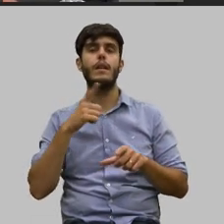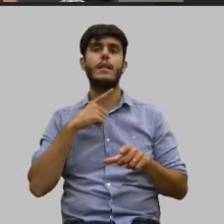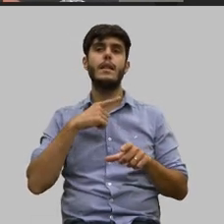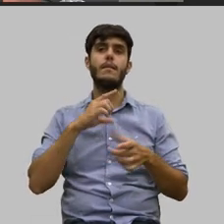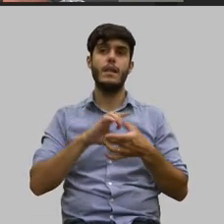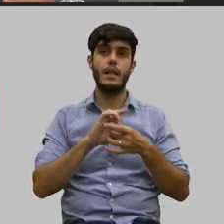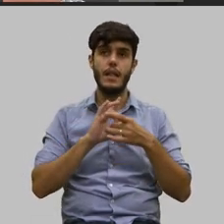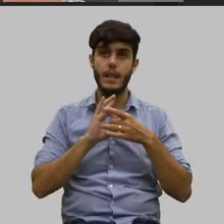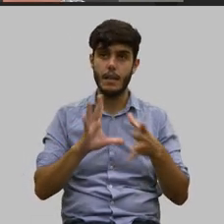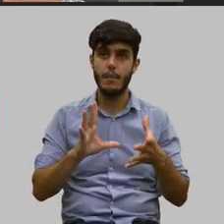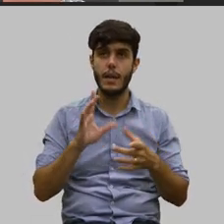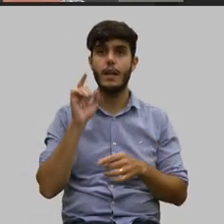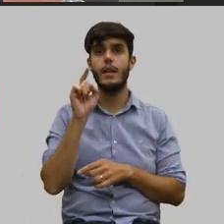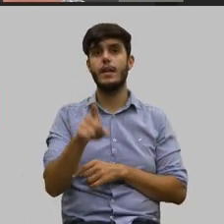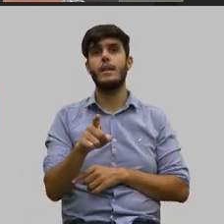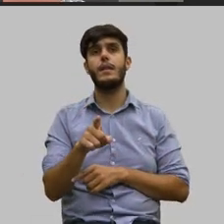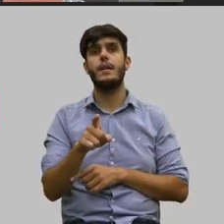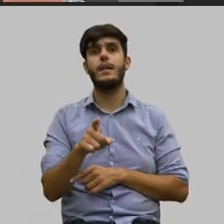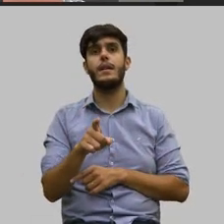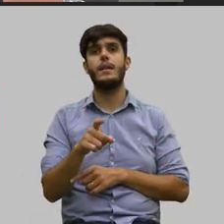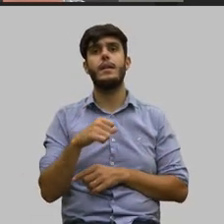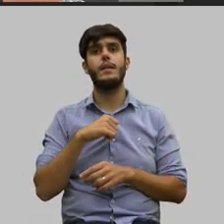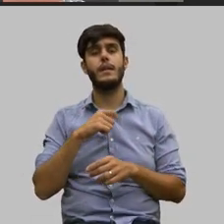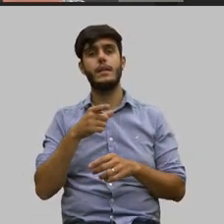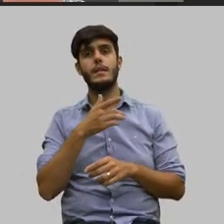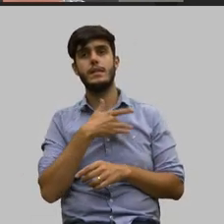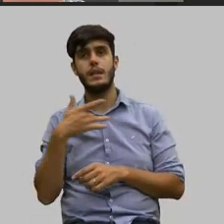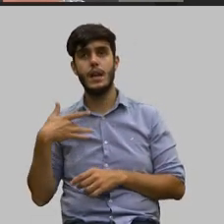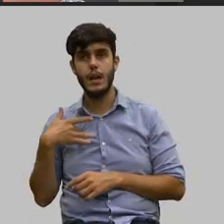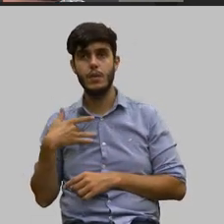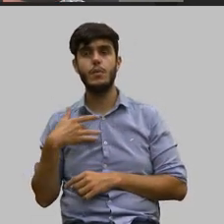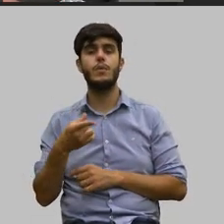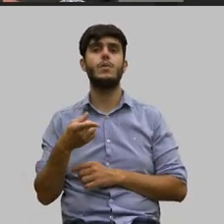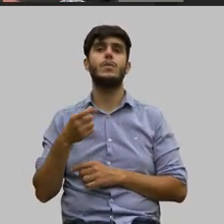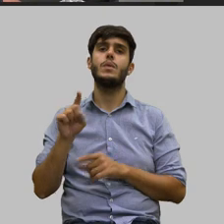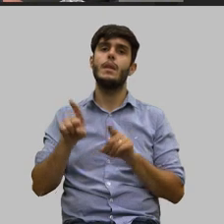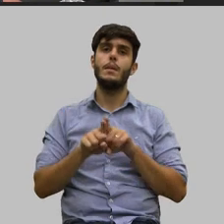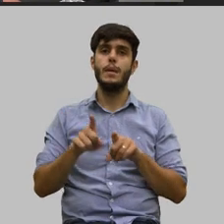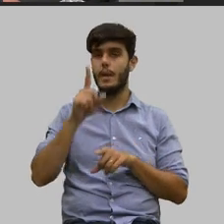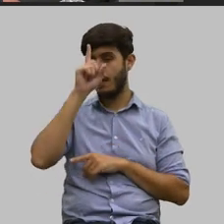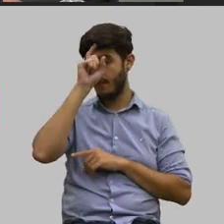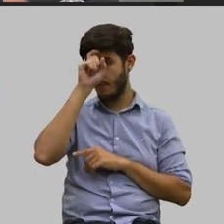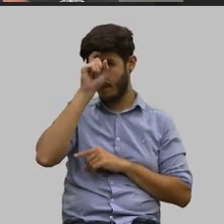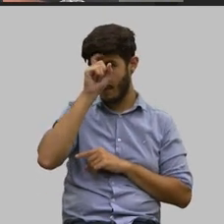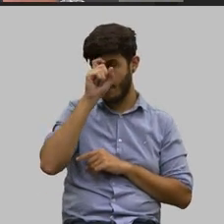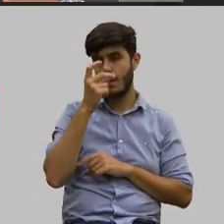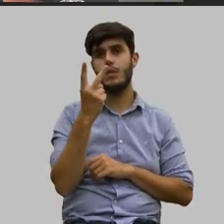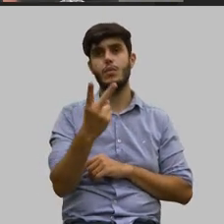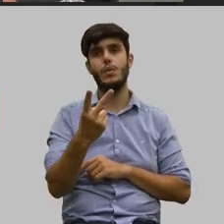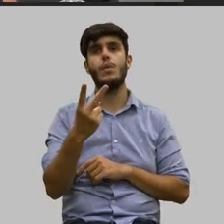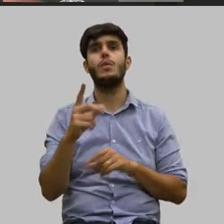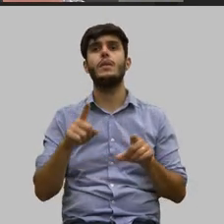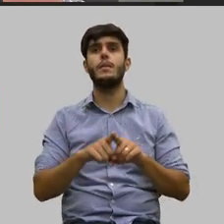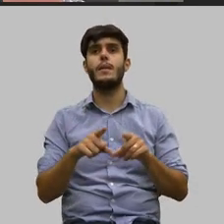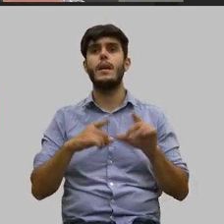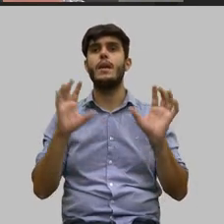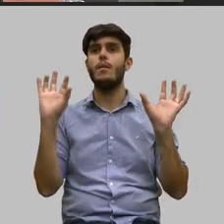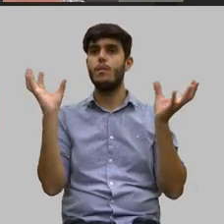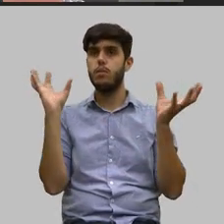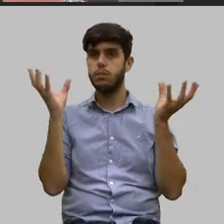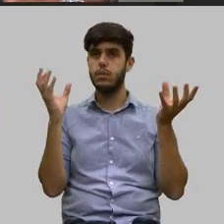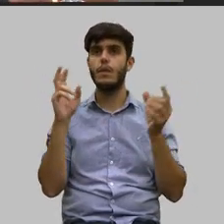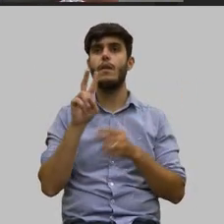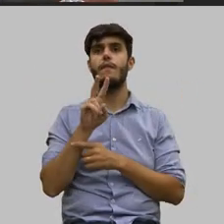para cinco eh do quadro de saúde sendo dois enfermeiros principalmente por uma ocupação de uma viatura que existe na academia de